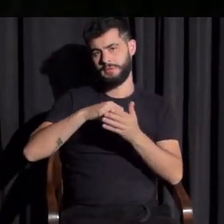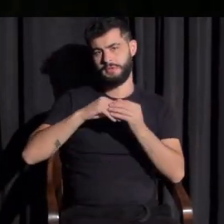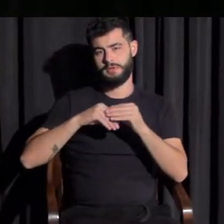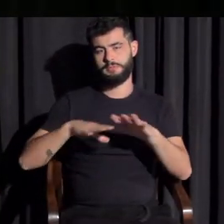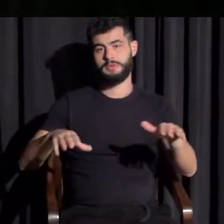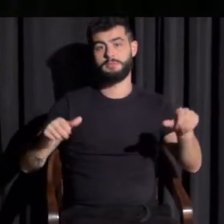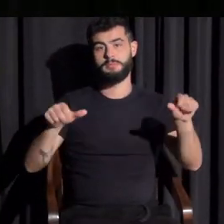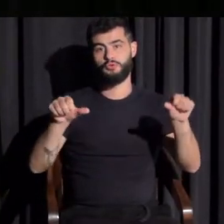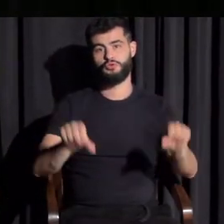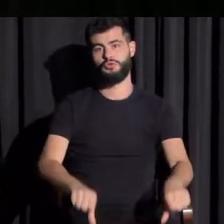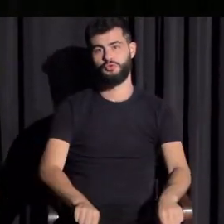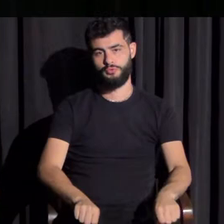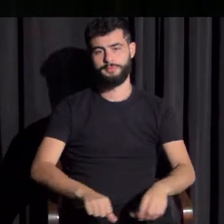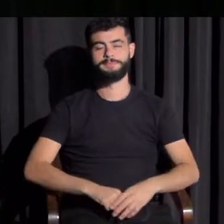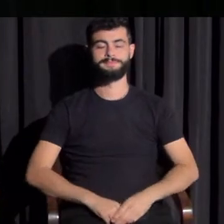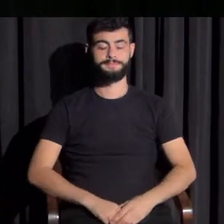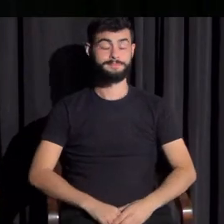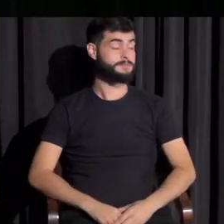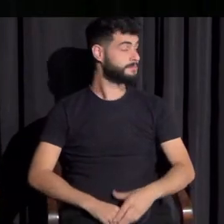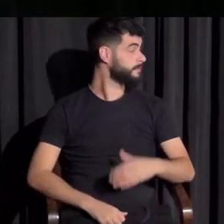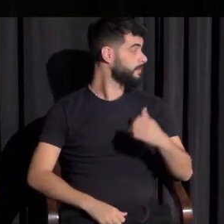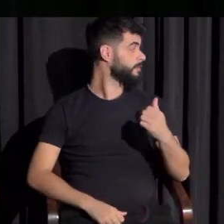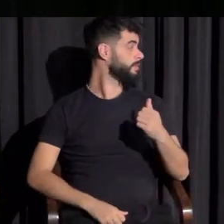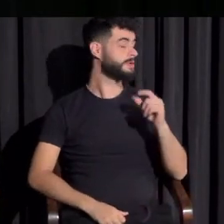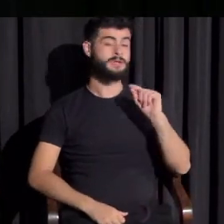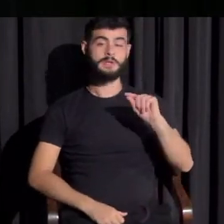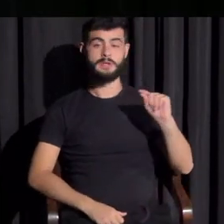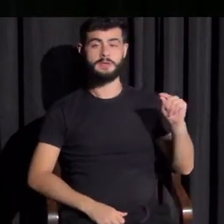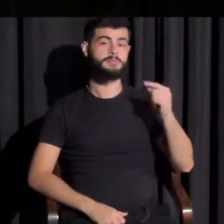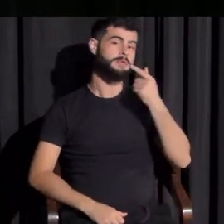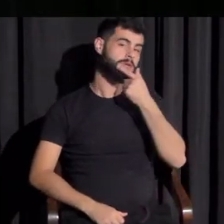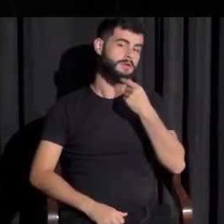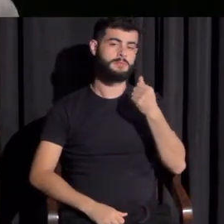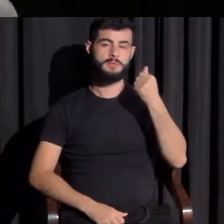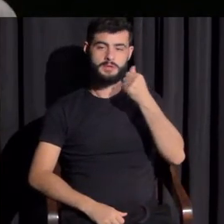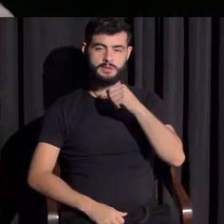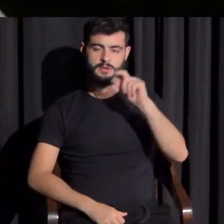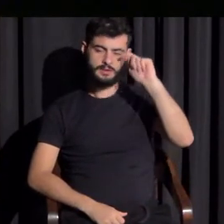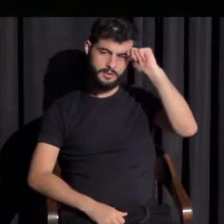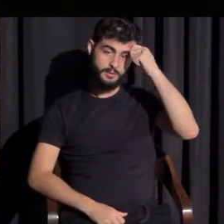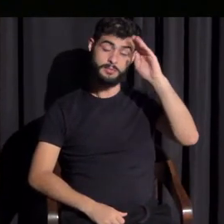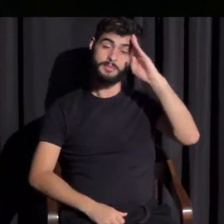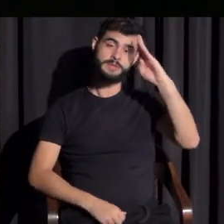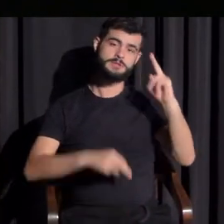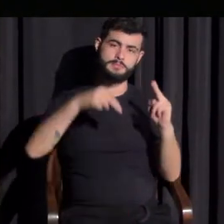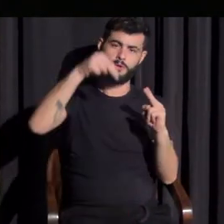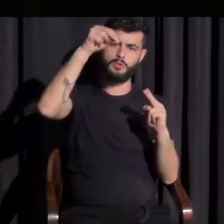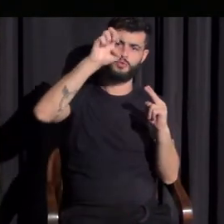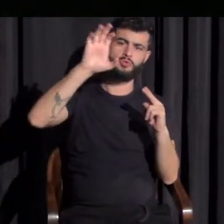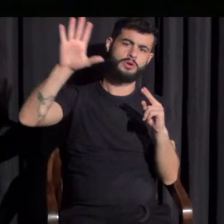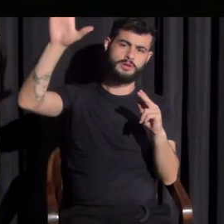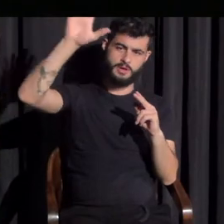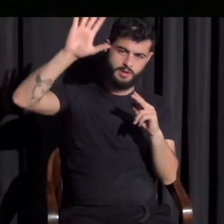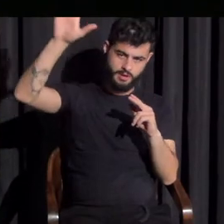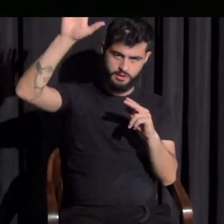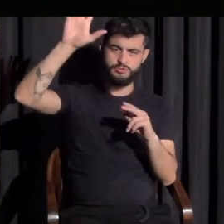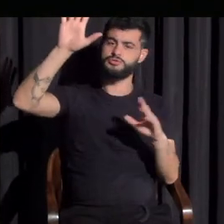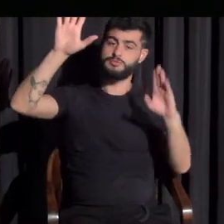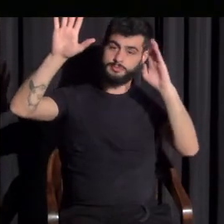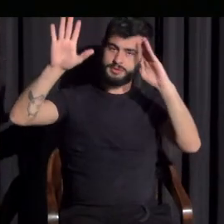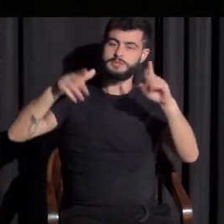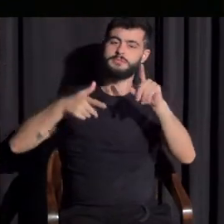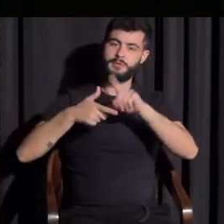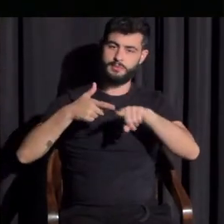Então, as meninas e meninos negras e negros e da região Nordeste foram os mais afetados também.